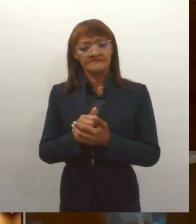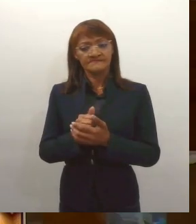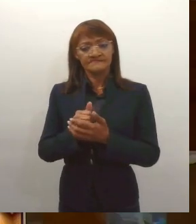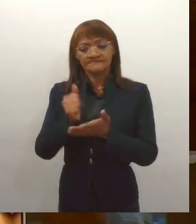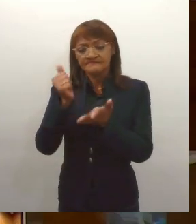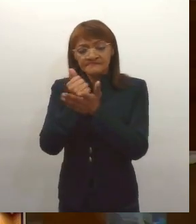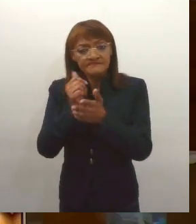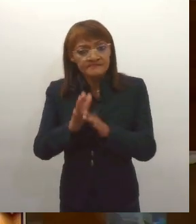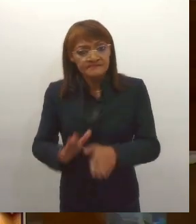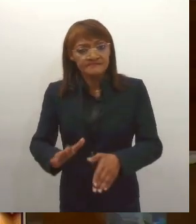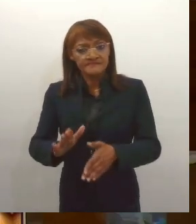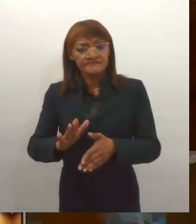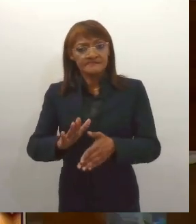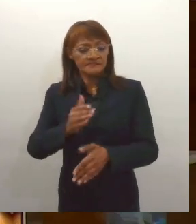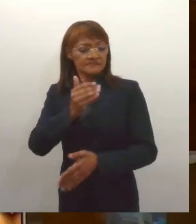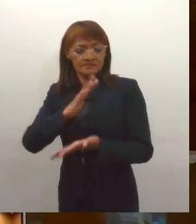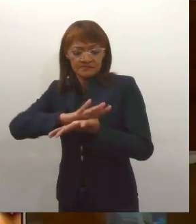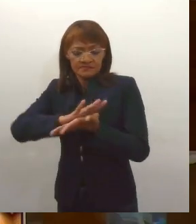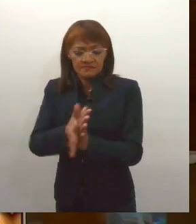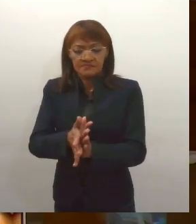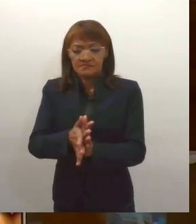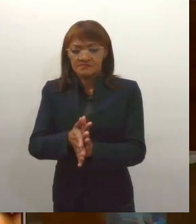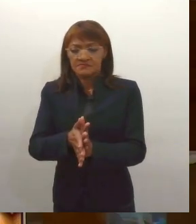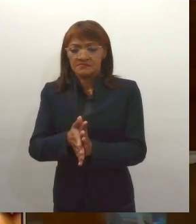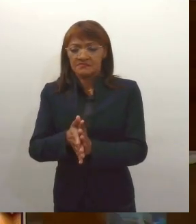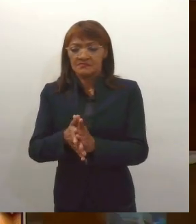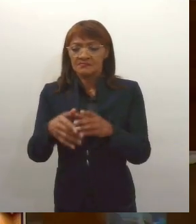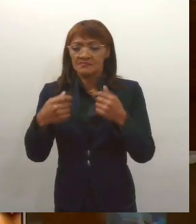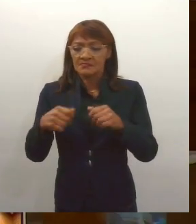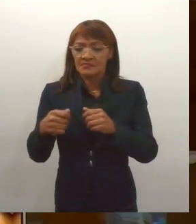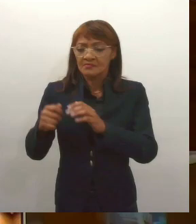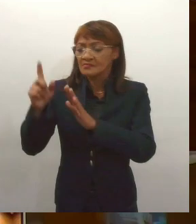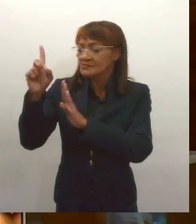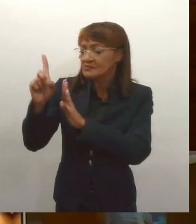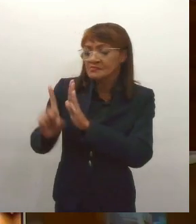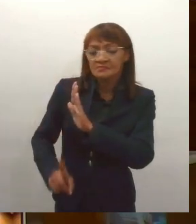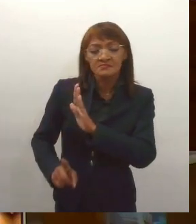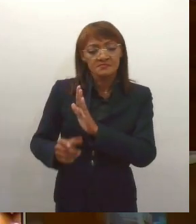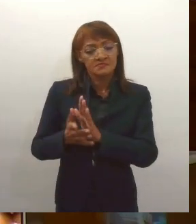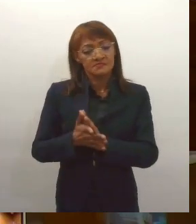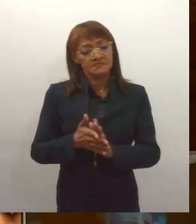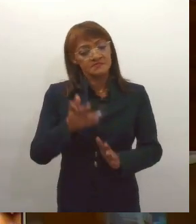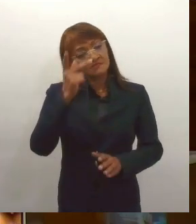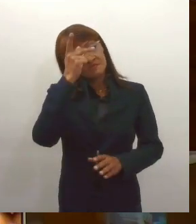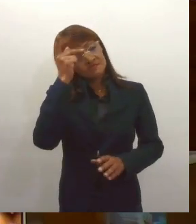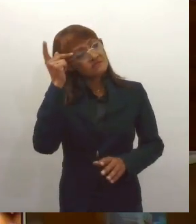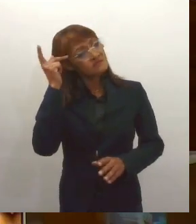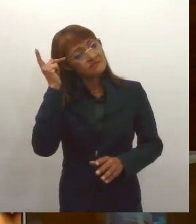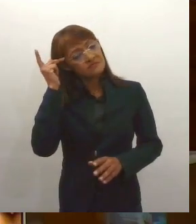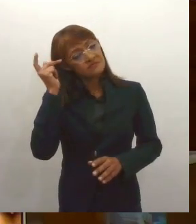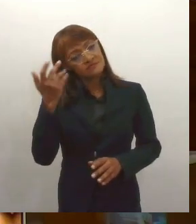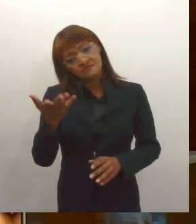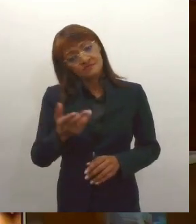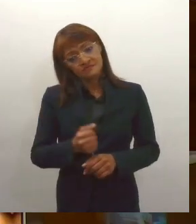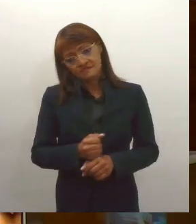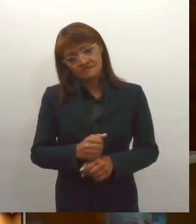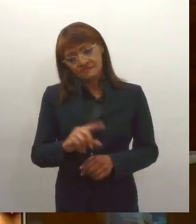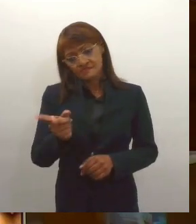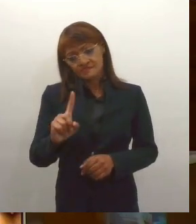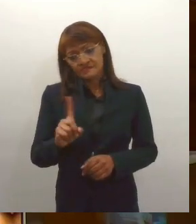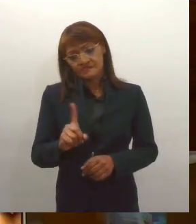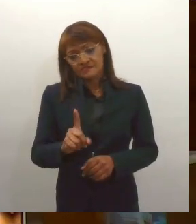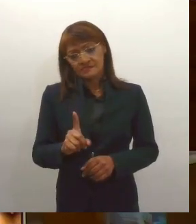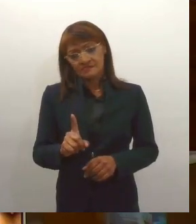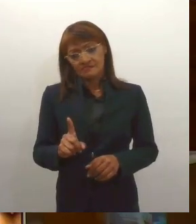direitos garantir a ID da pessoa humana e teatar n uma pessoa porque com termos pejorativos